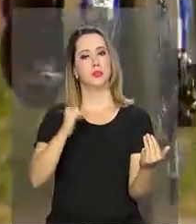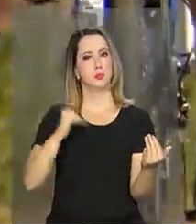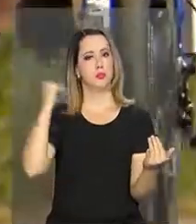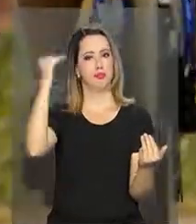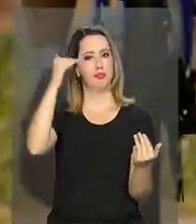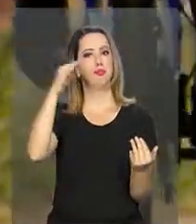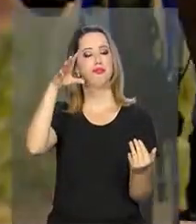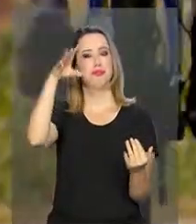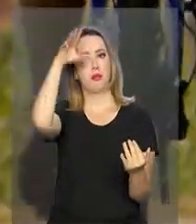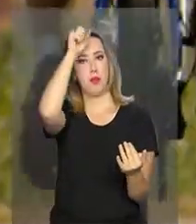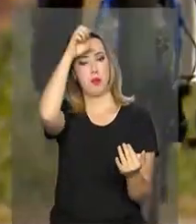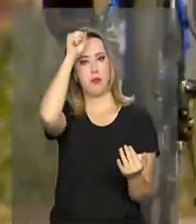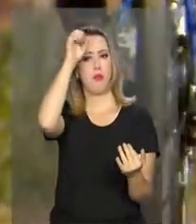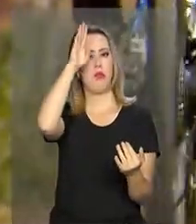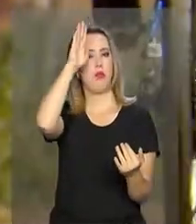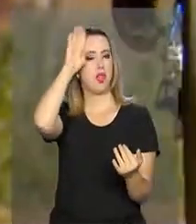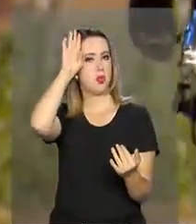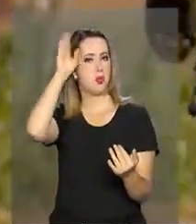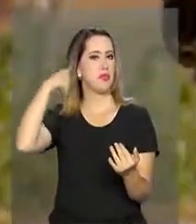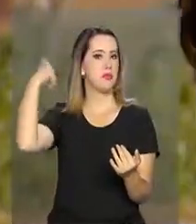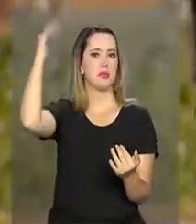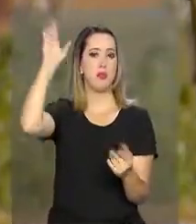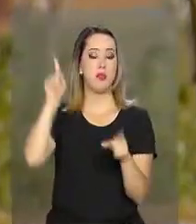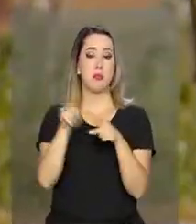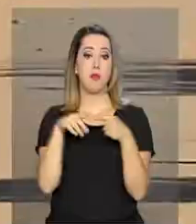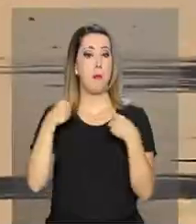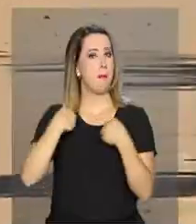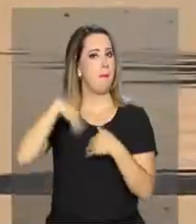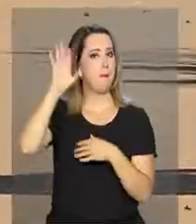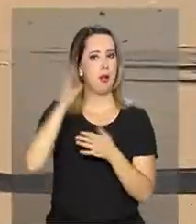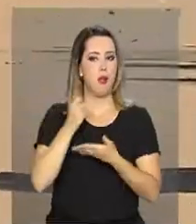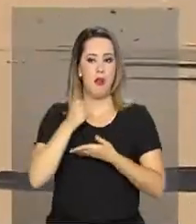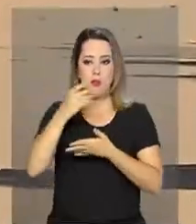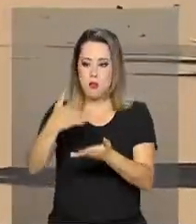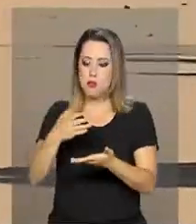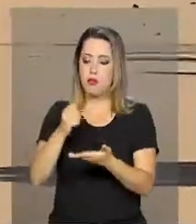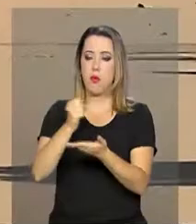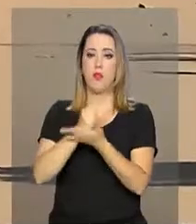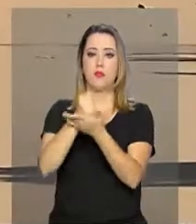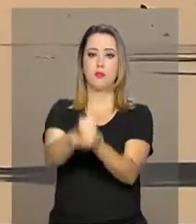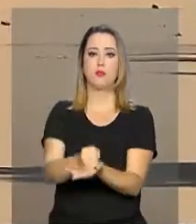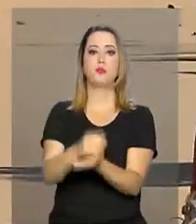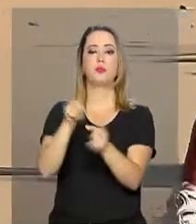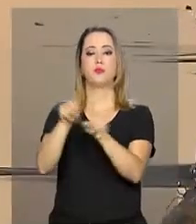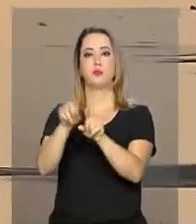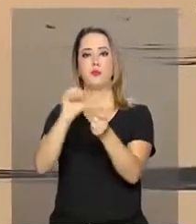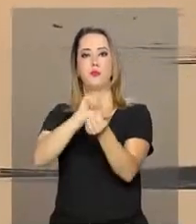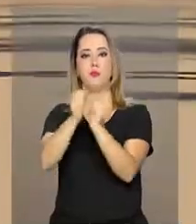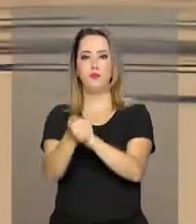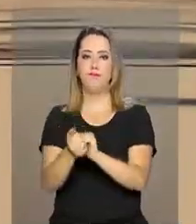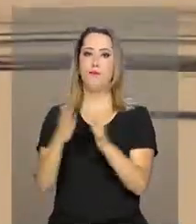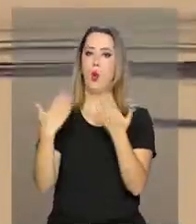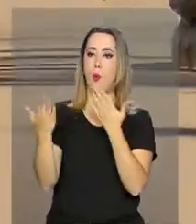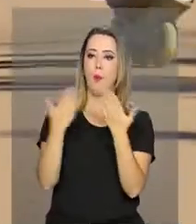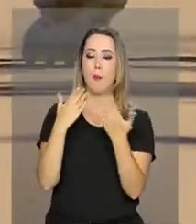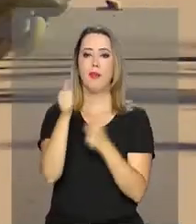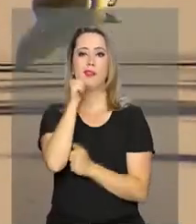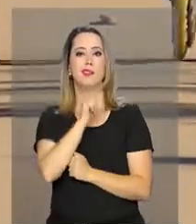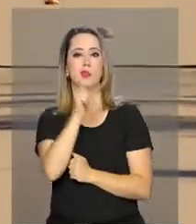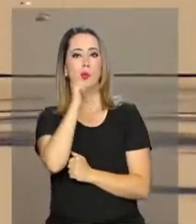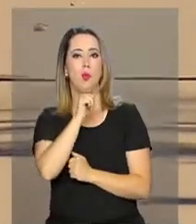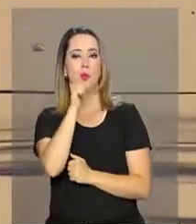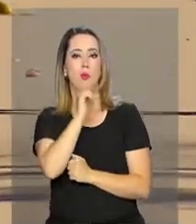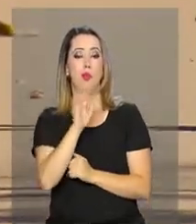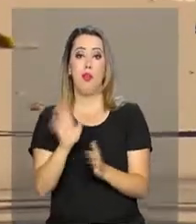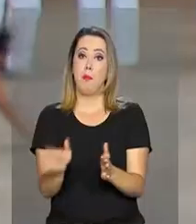c dedicam bem mais ao esporte do que mulheres em situação de pobreza e com baixa